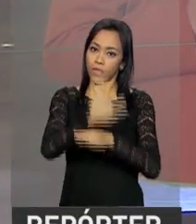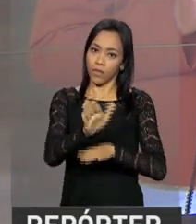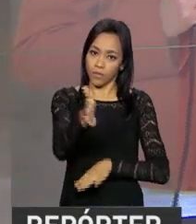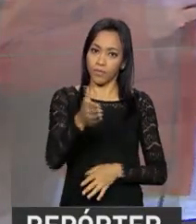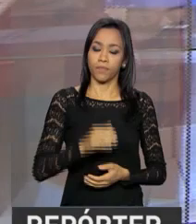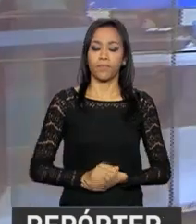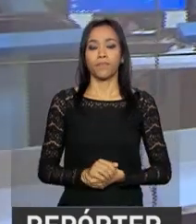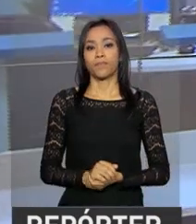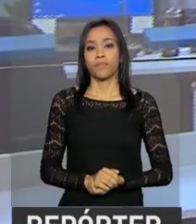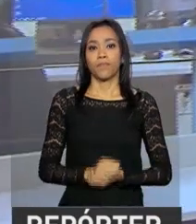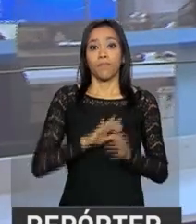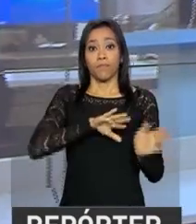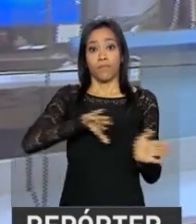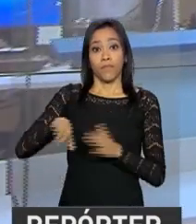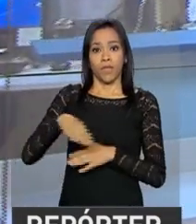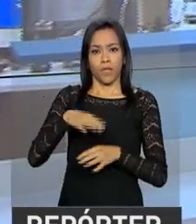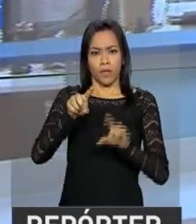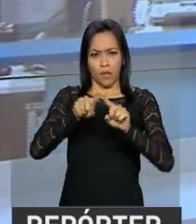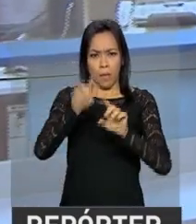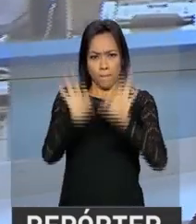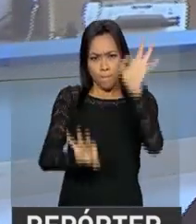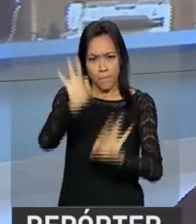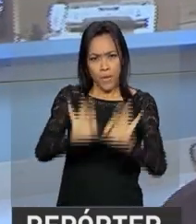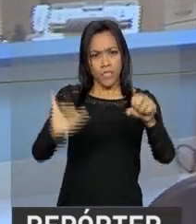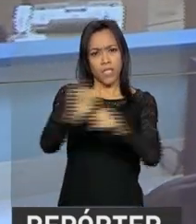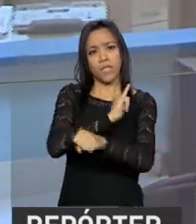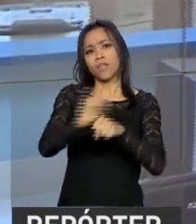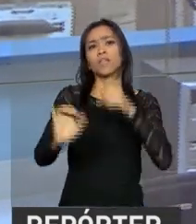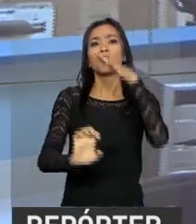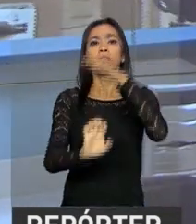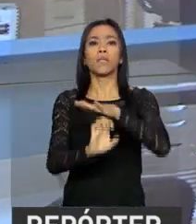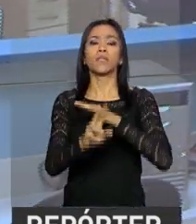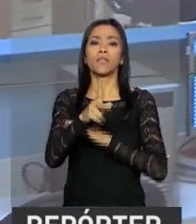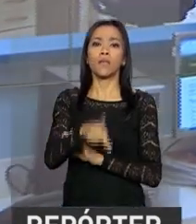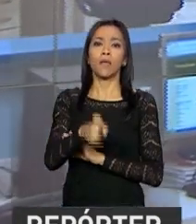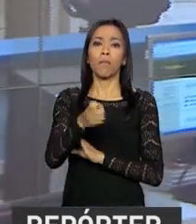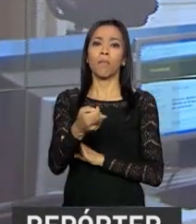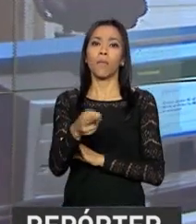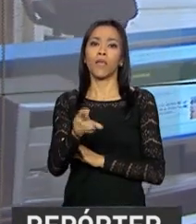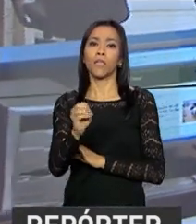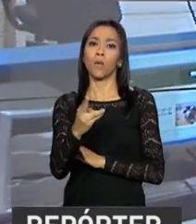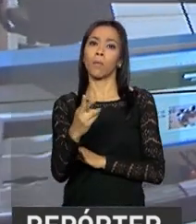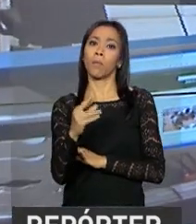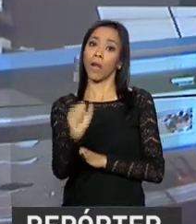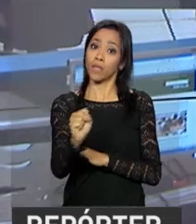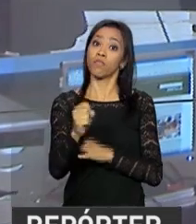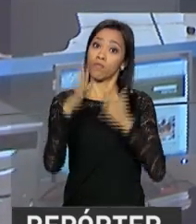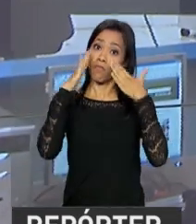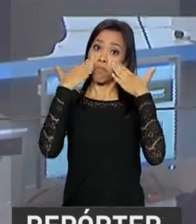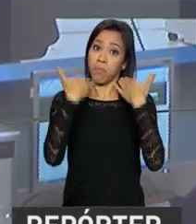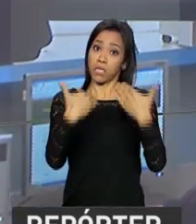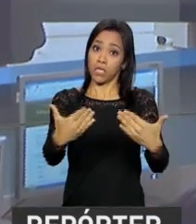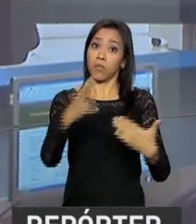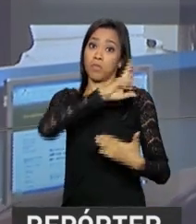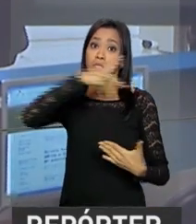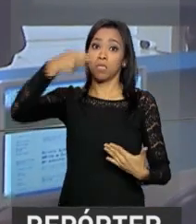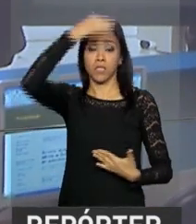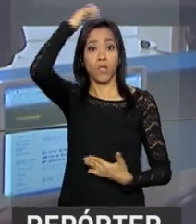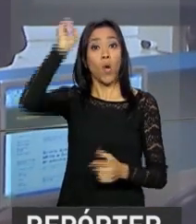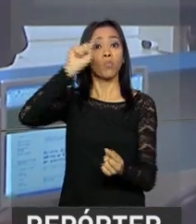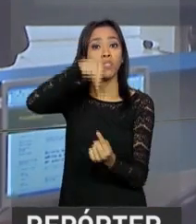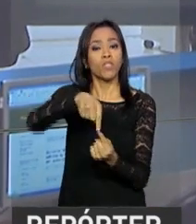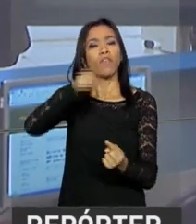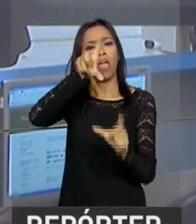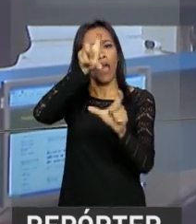você. O plano estratégico da Petrobras para os próximos anos foi apresentado ao presidente Michel Temer. A ideia é reduzir a dívida da